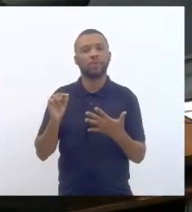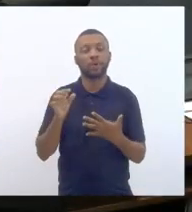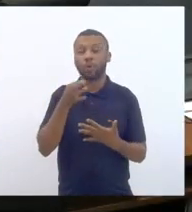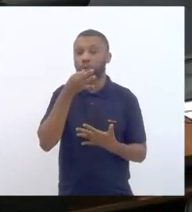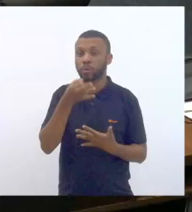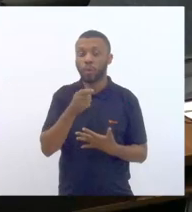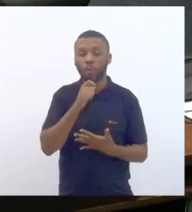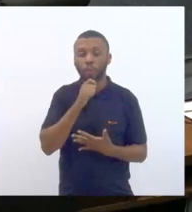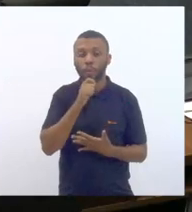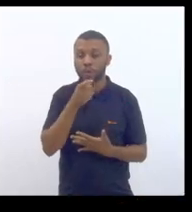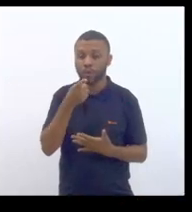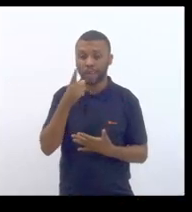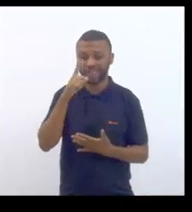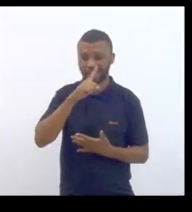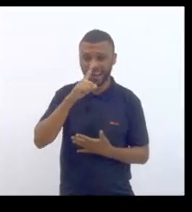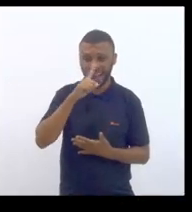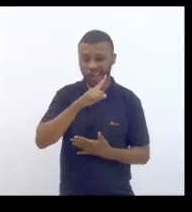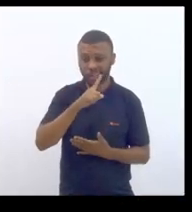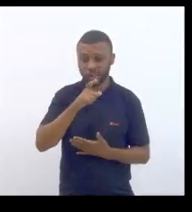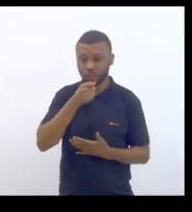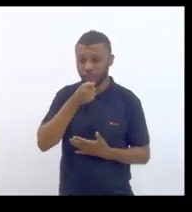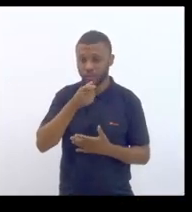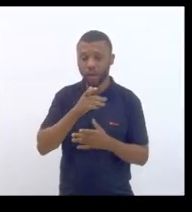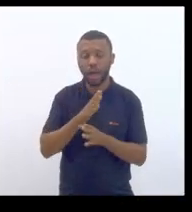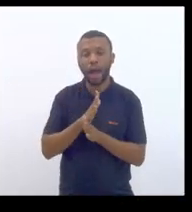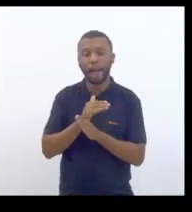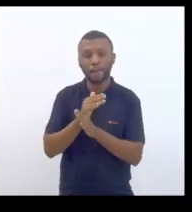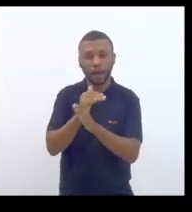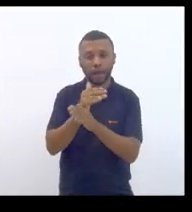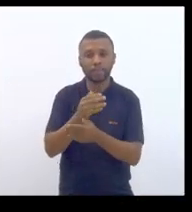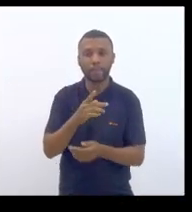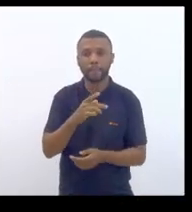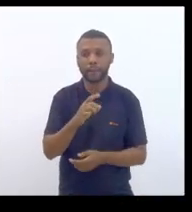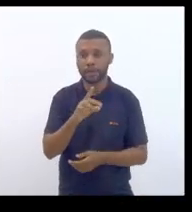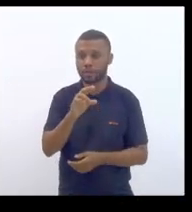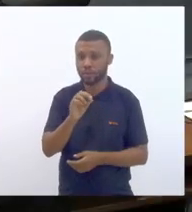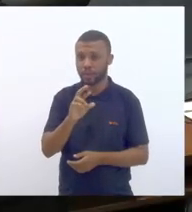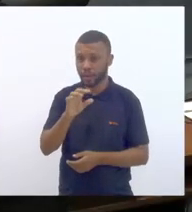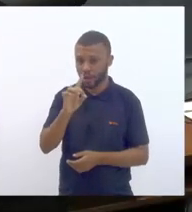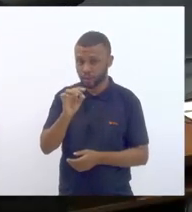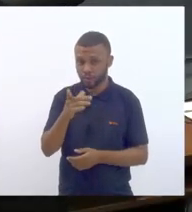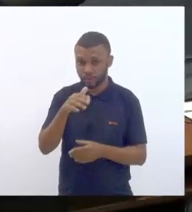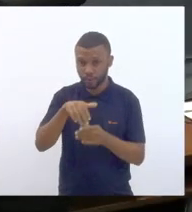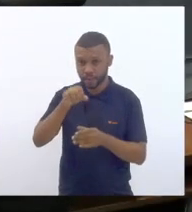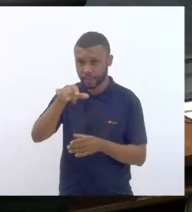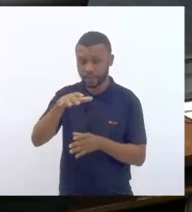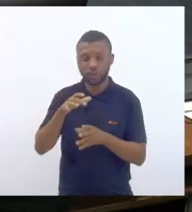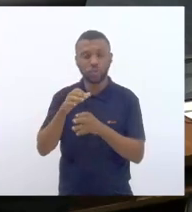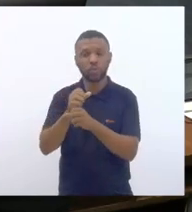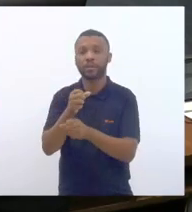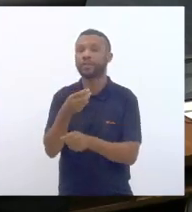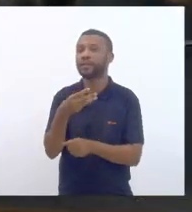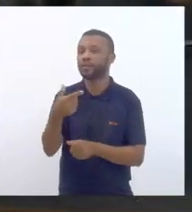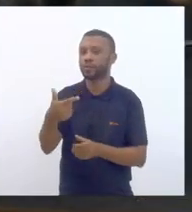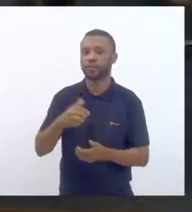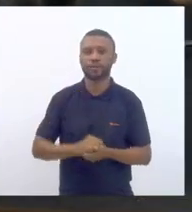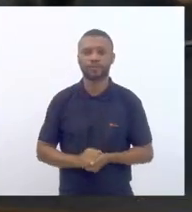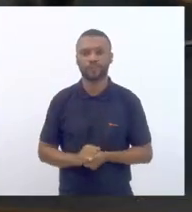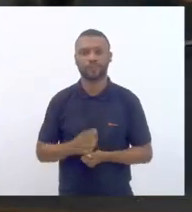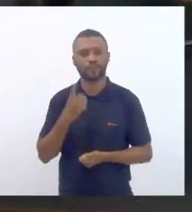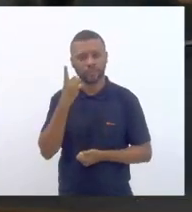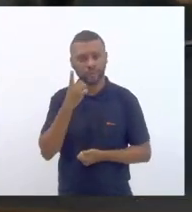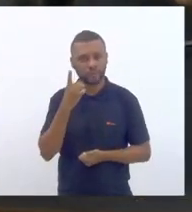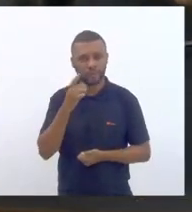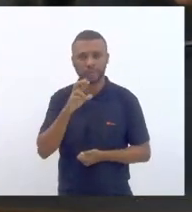som não está saindo, está com o microfone aberto. Pedro Ricardo, vota sim, 32. Deputado Renan